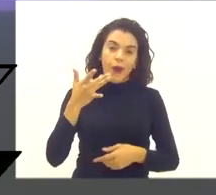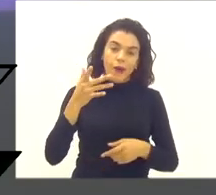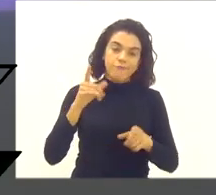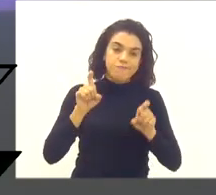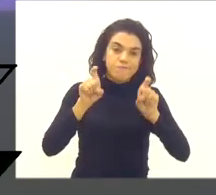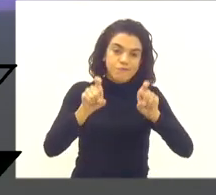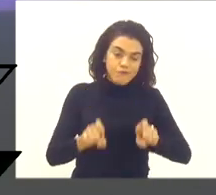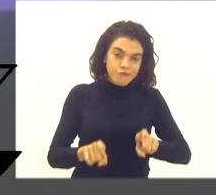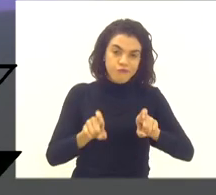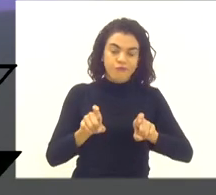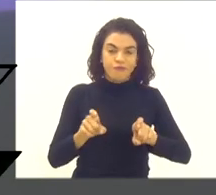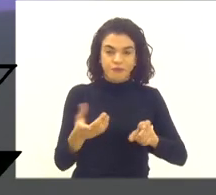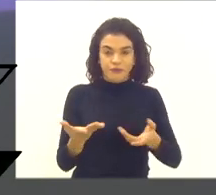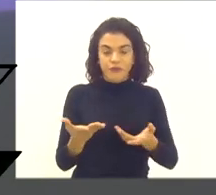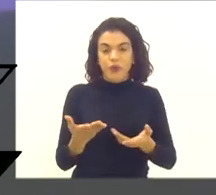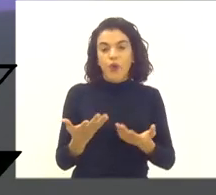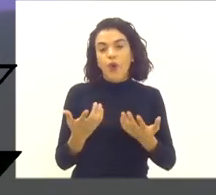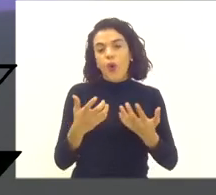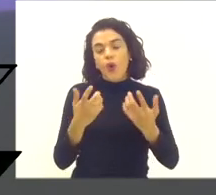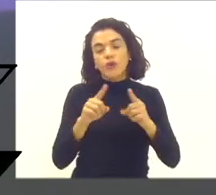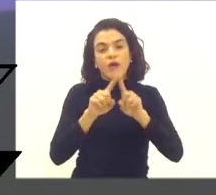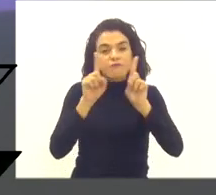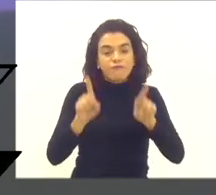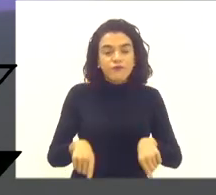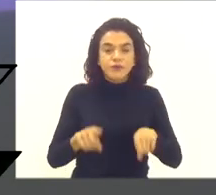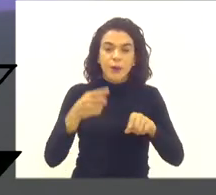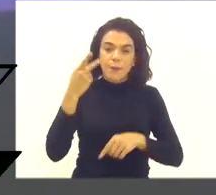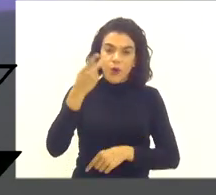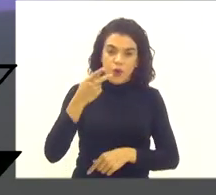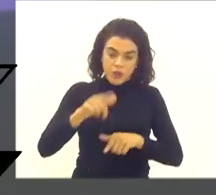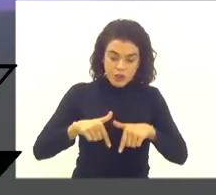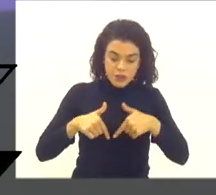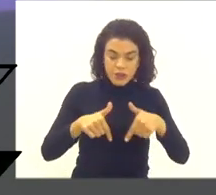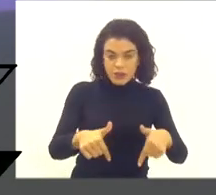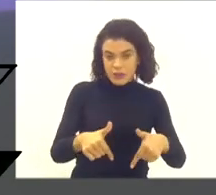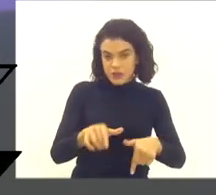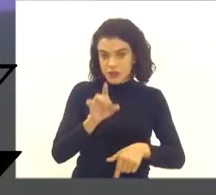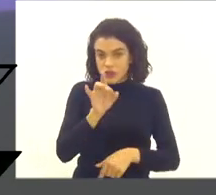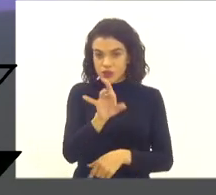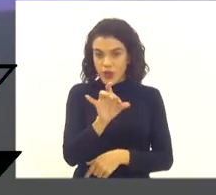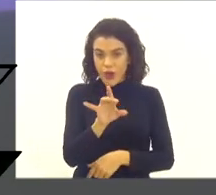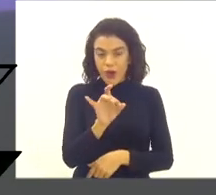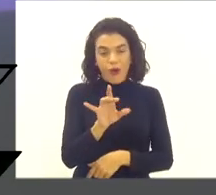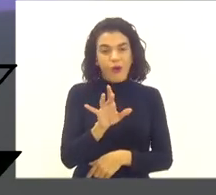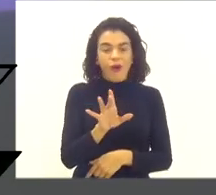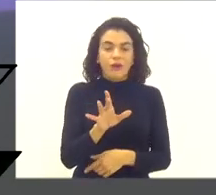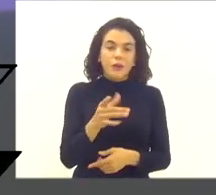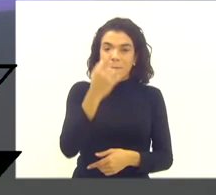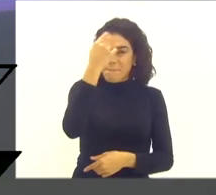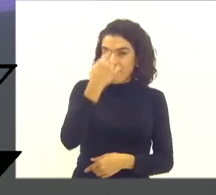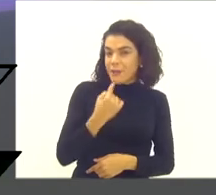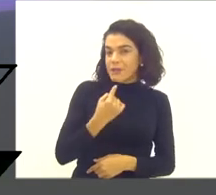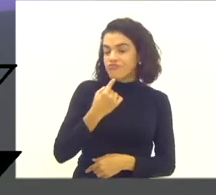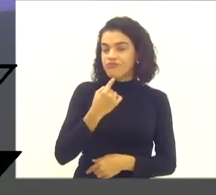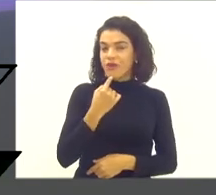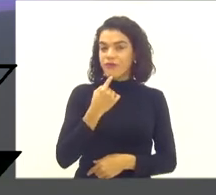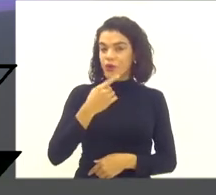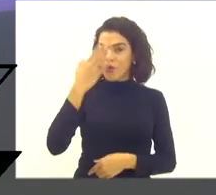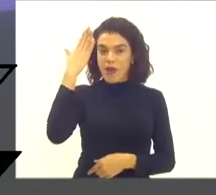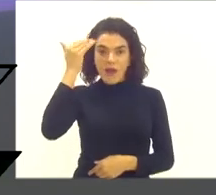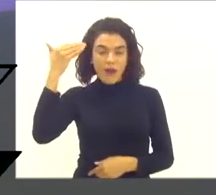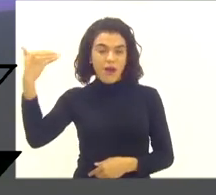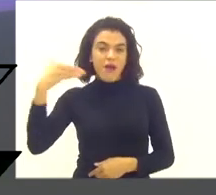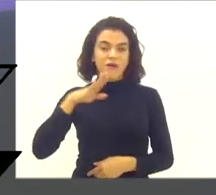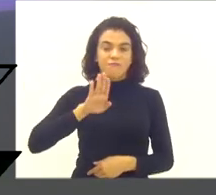da função política né ou da atuação política que não seja só necessariamente de figuras públicas mas de